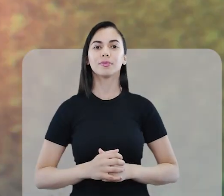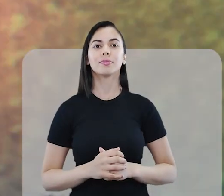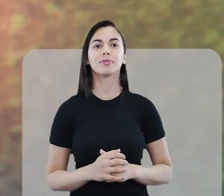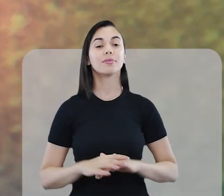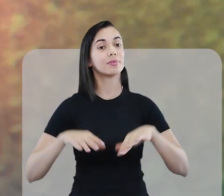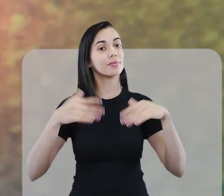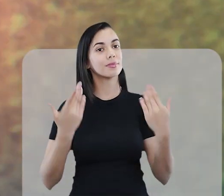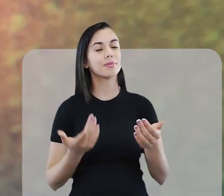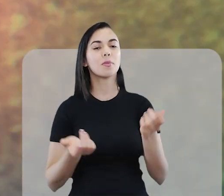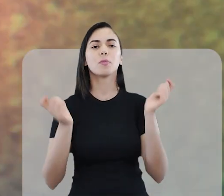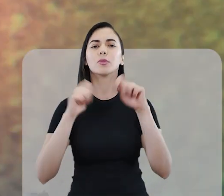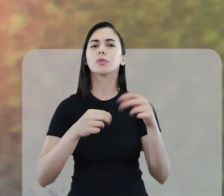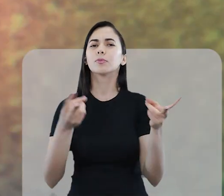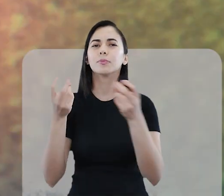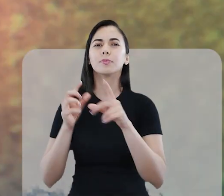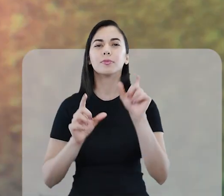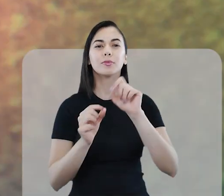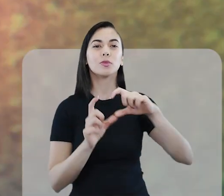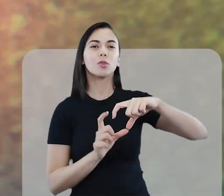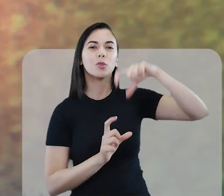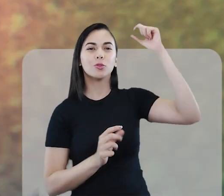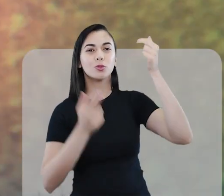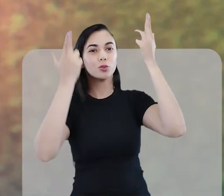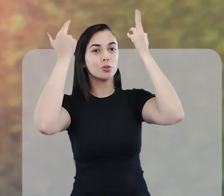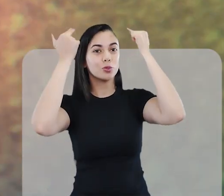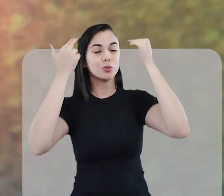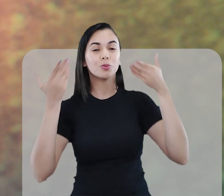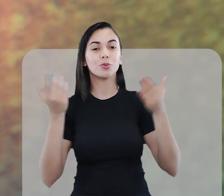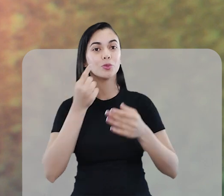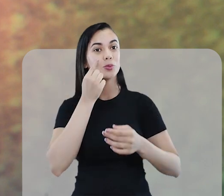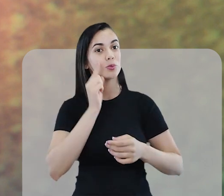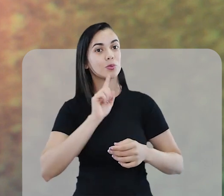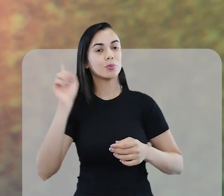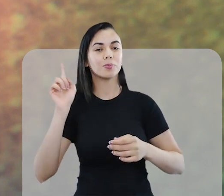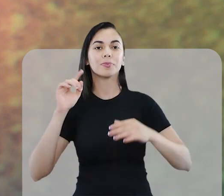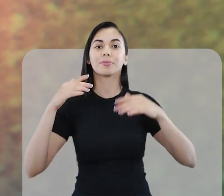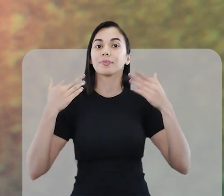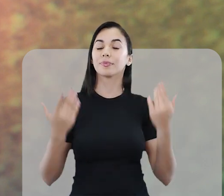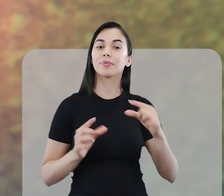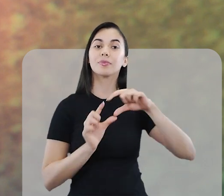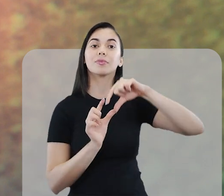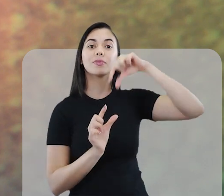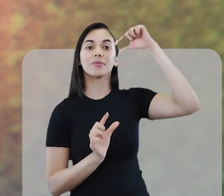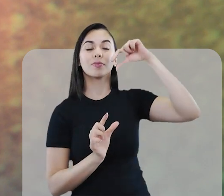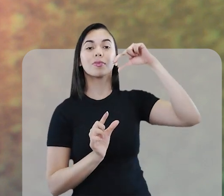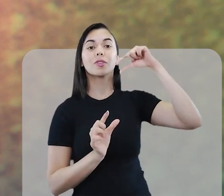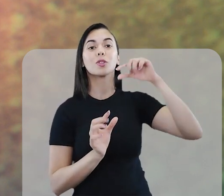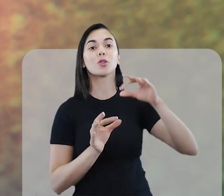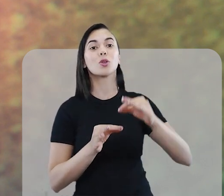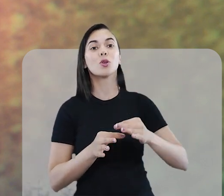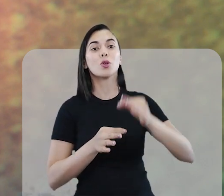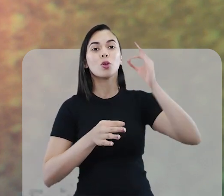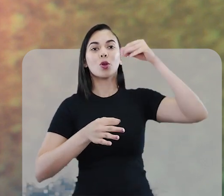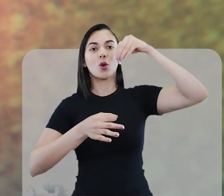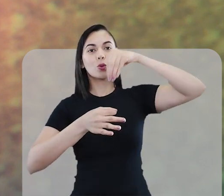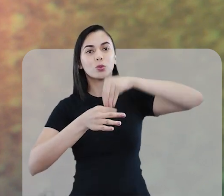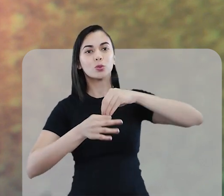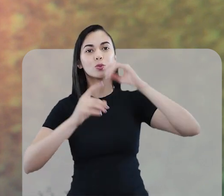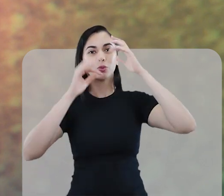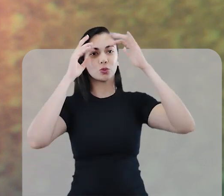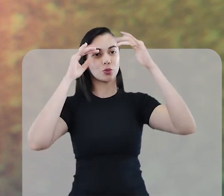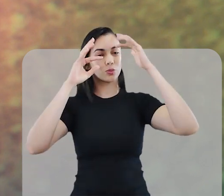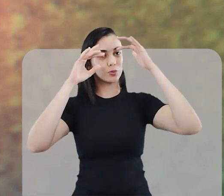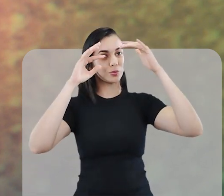Alunos, é possível observar agora a medula espinal do coelho. Vamos relembrar que a medula espinal faz parte do sistema nervoso central do